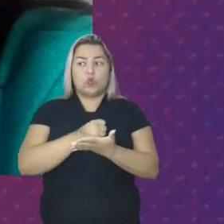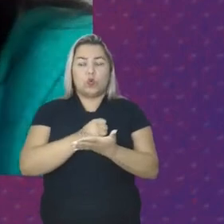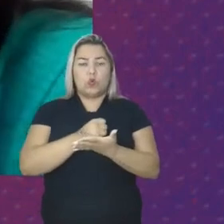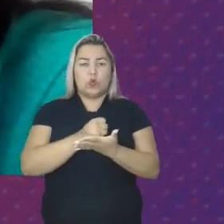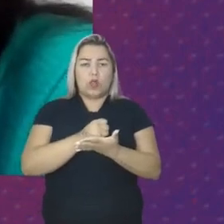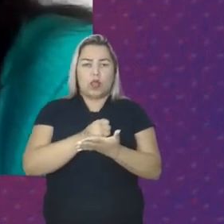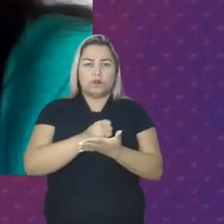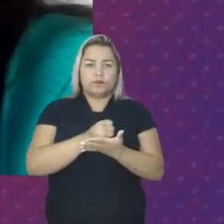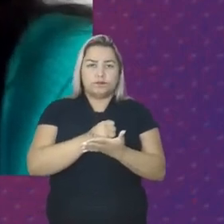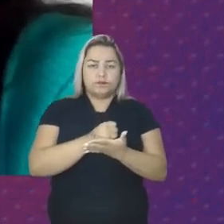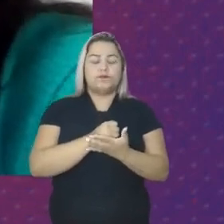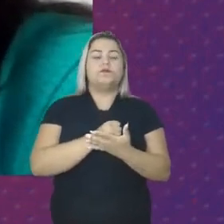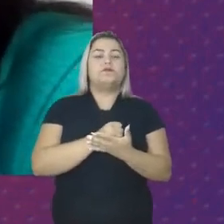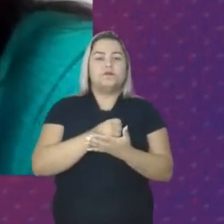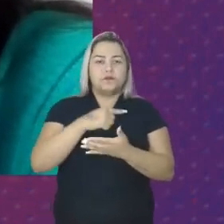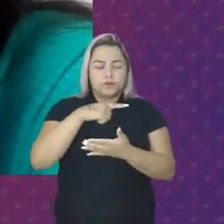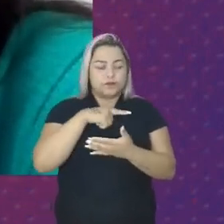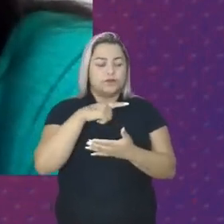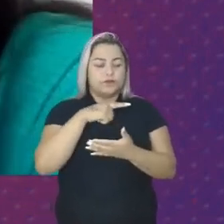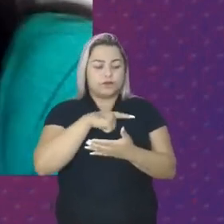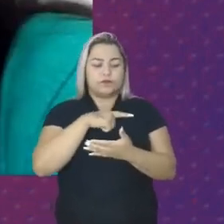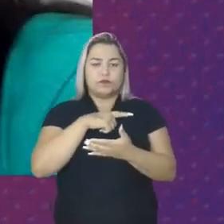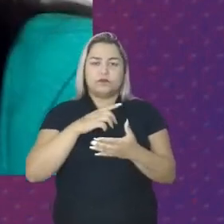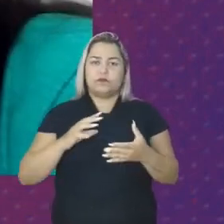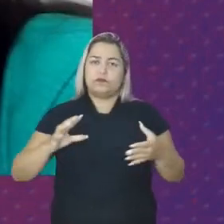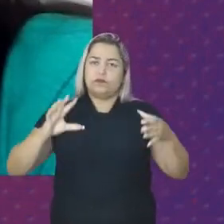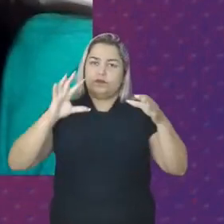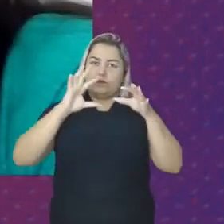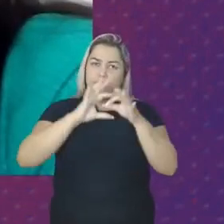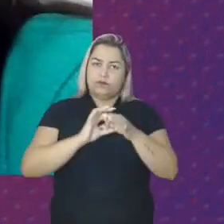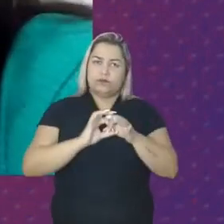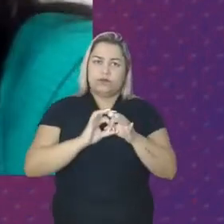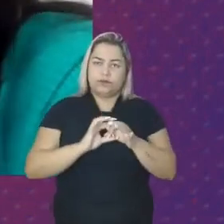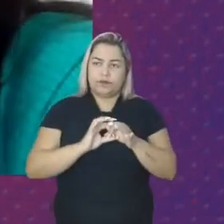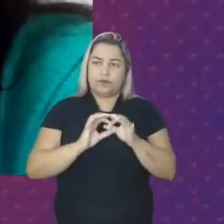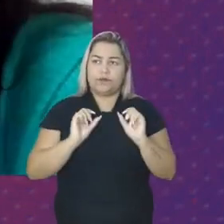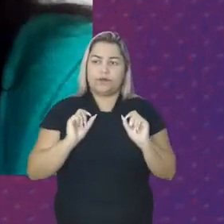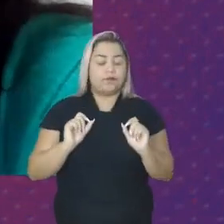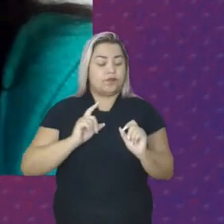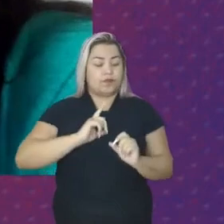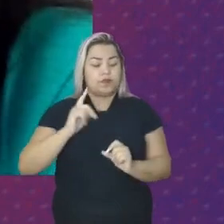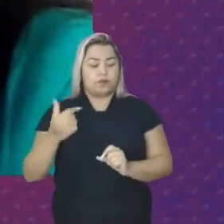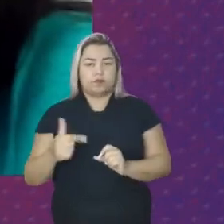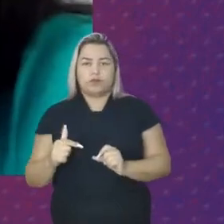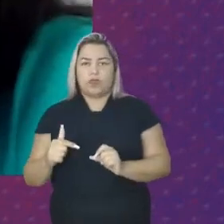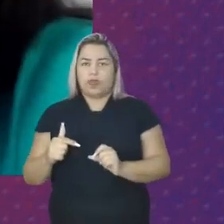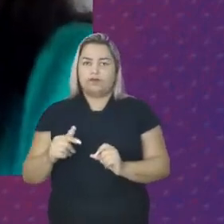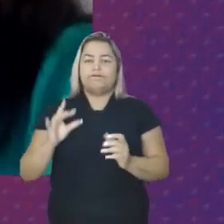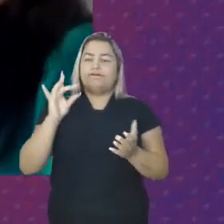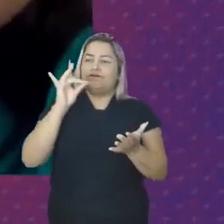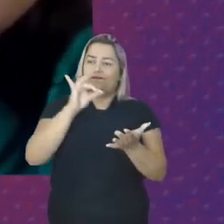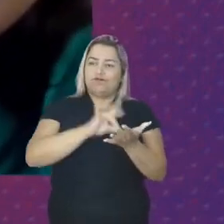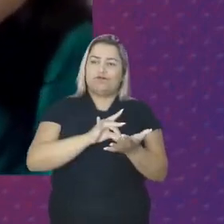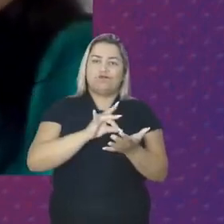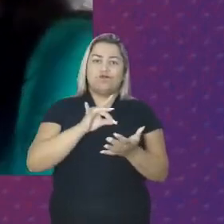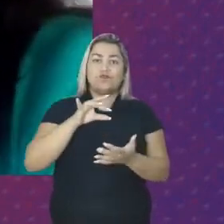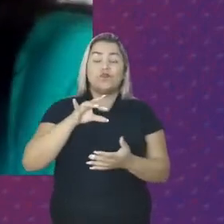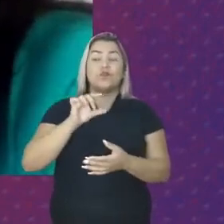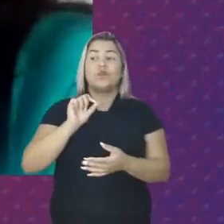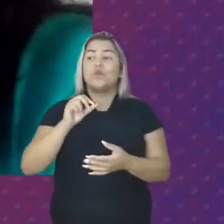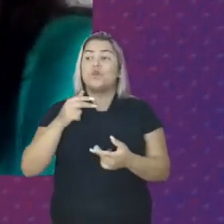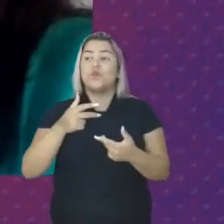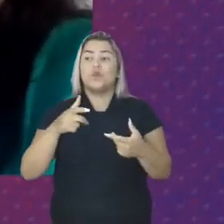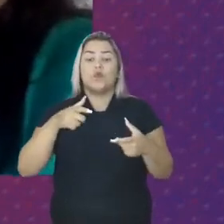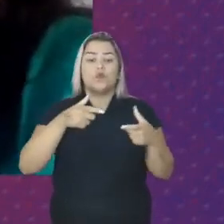são pouquíssimas, a gente tem que trabalhar com essa repactuação, e não existem realmente, de fato, os pontos